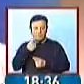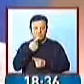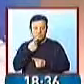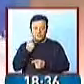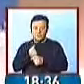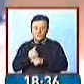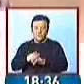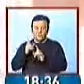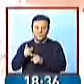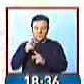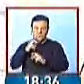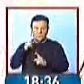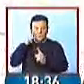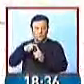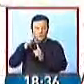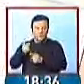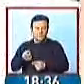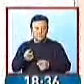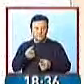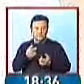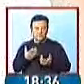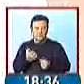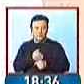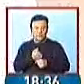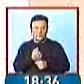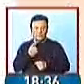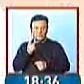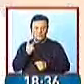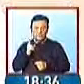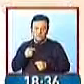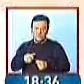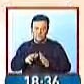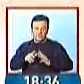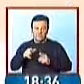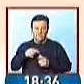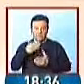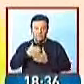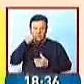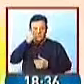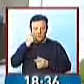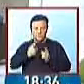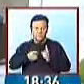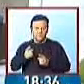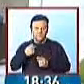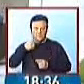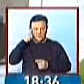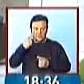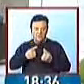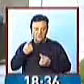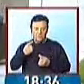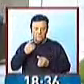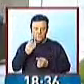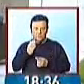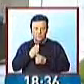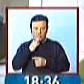que se faz e qual é que é o propósito, não é? E quais são as atividades que se desenvolvem aqui até domingo? Eu sei que há algumas destinadas